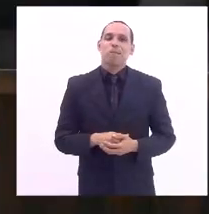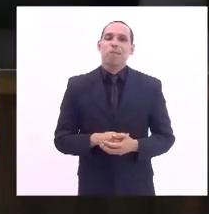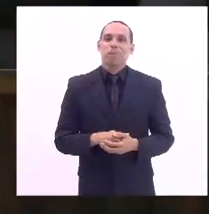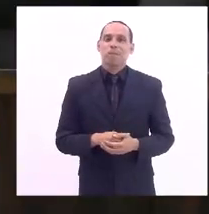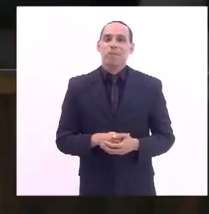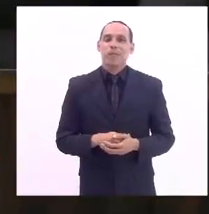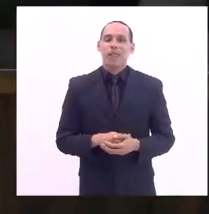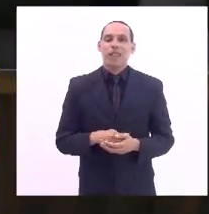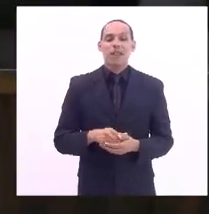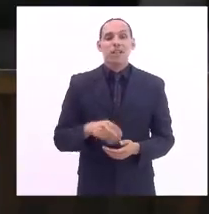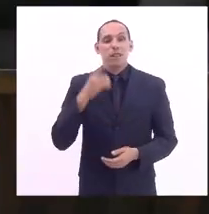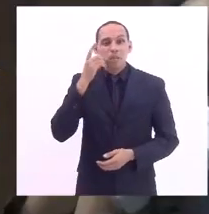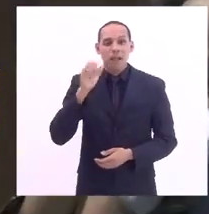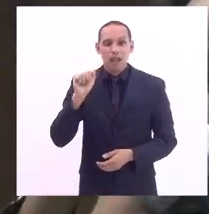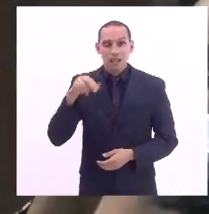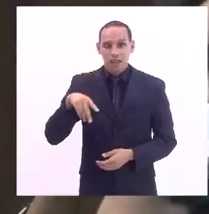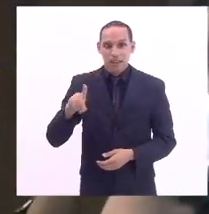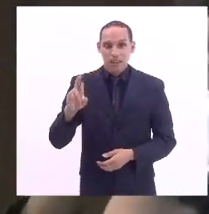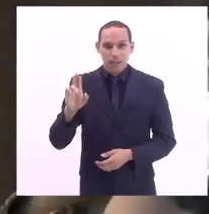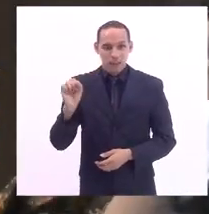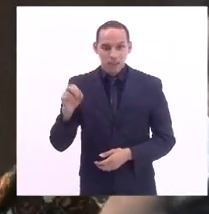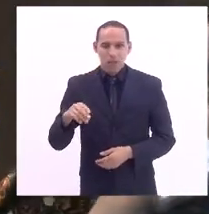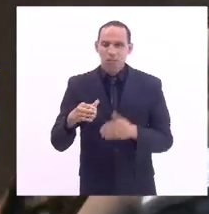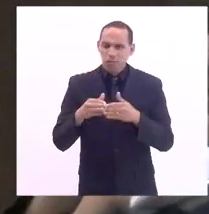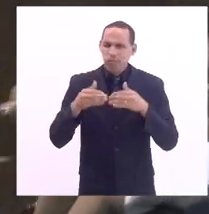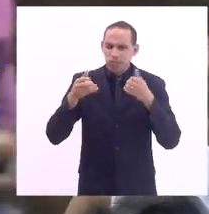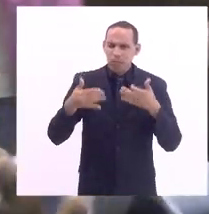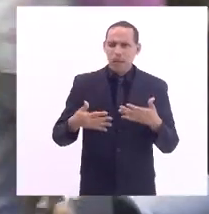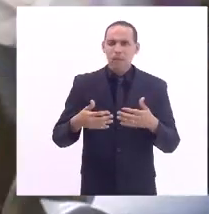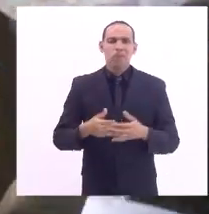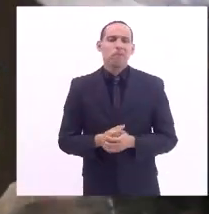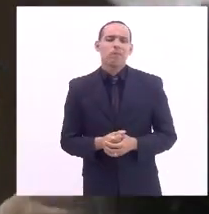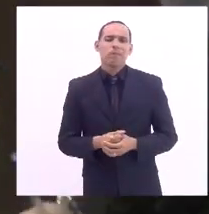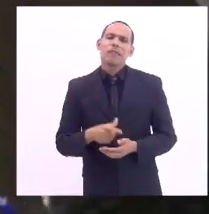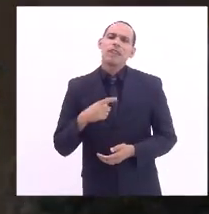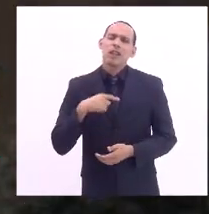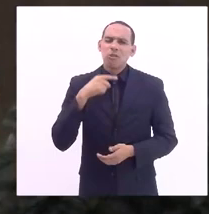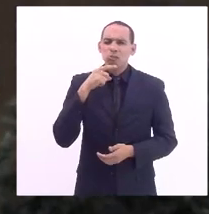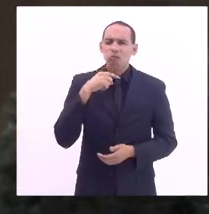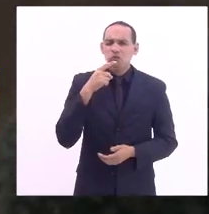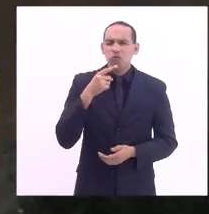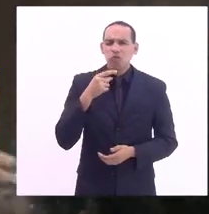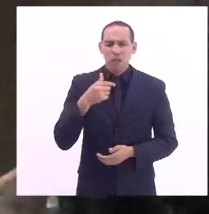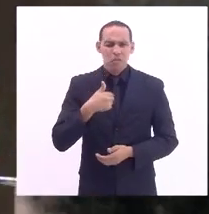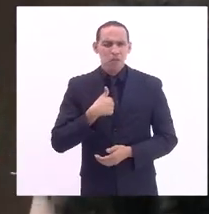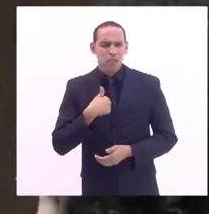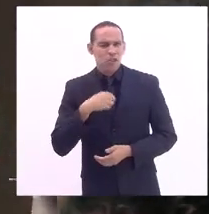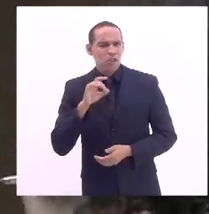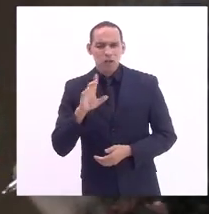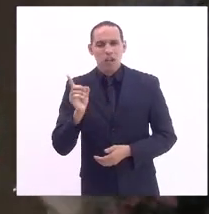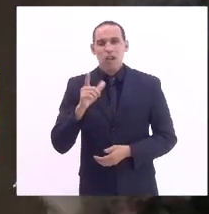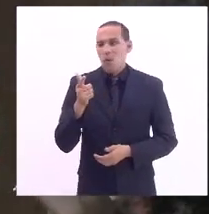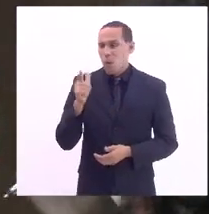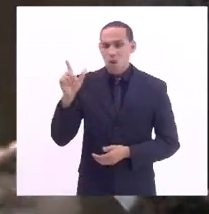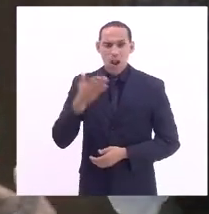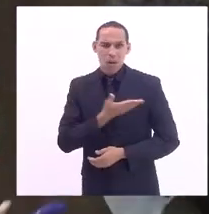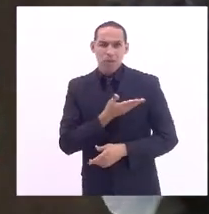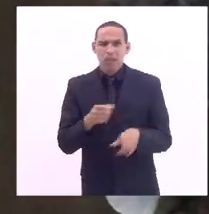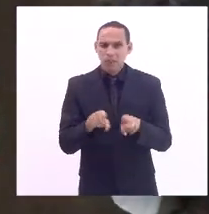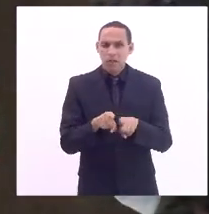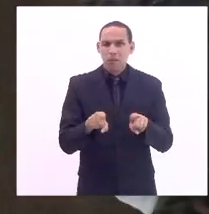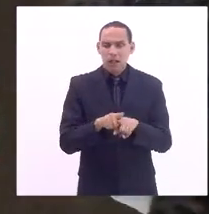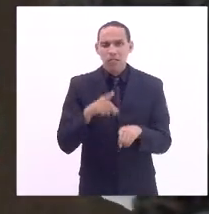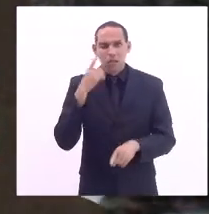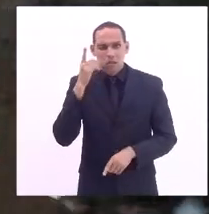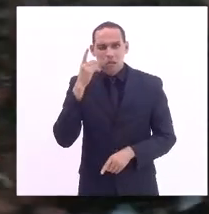Deputado Anderson. Presidente, questão de ordem. Existe uma dúvida, não só minha, como dos demais, de alguns colegas deputados